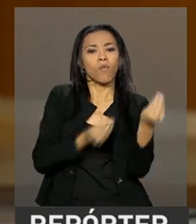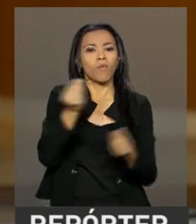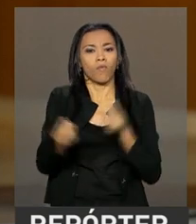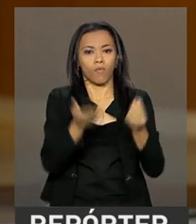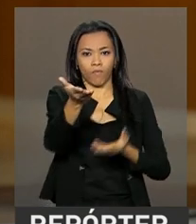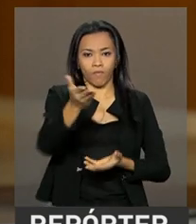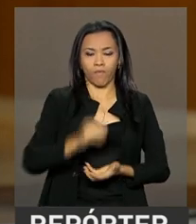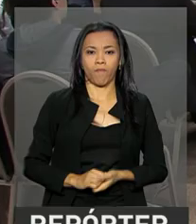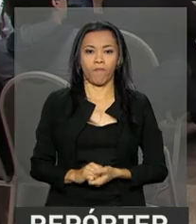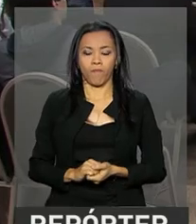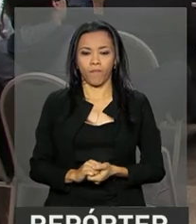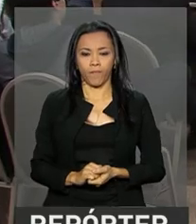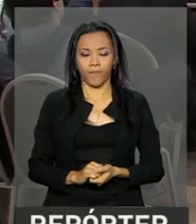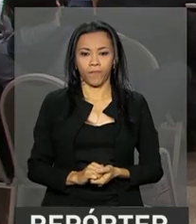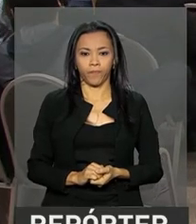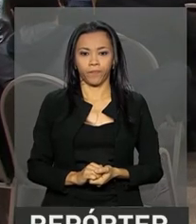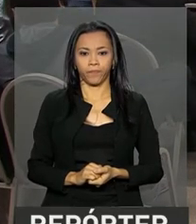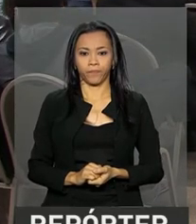Karen.